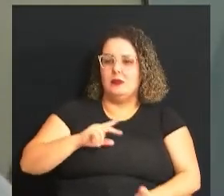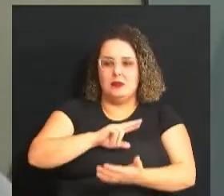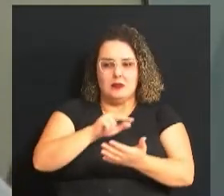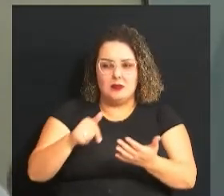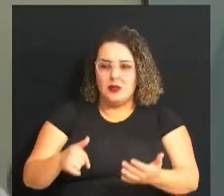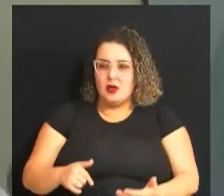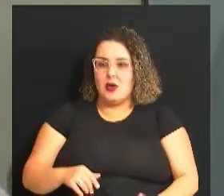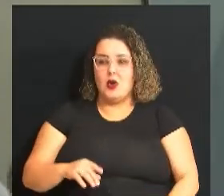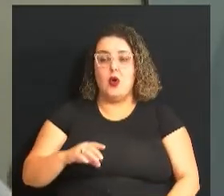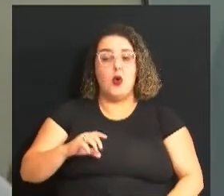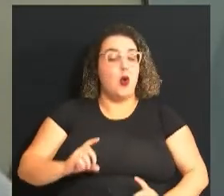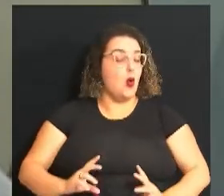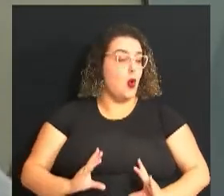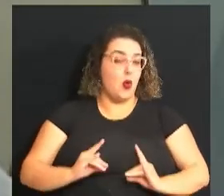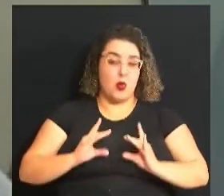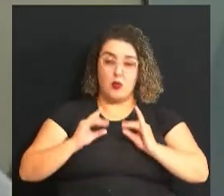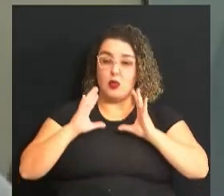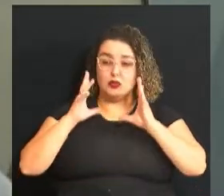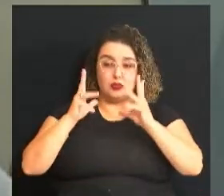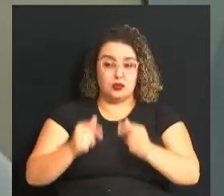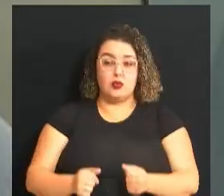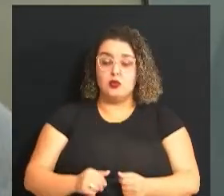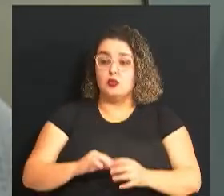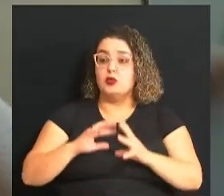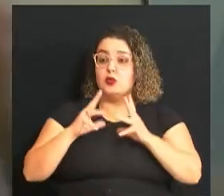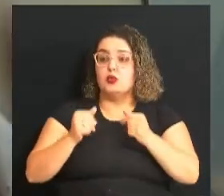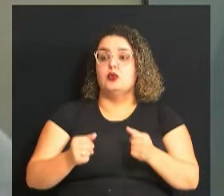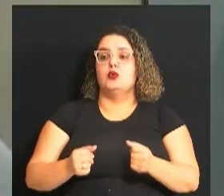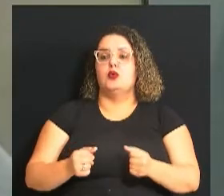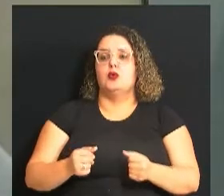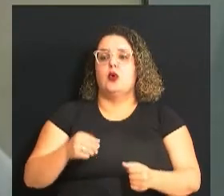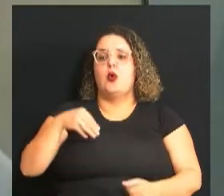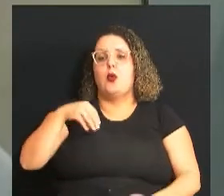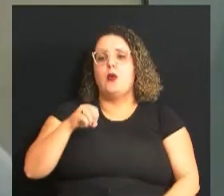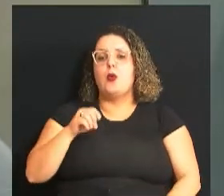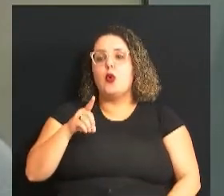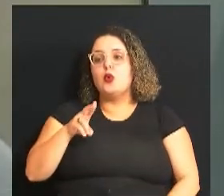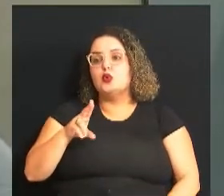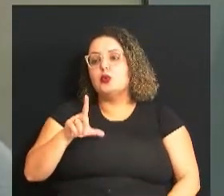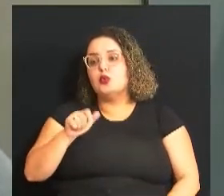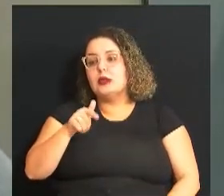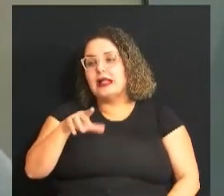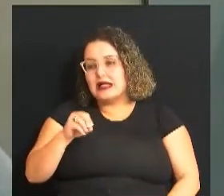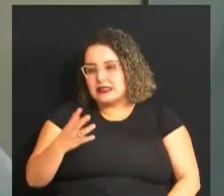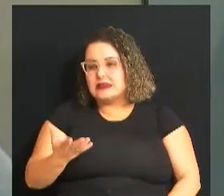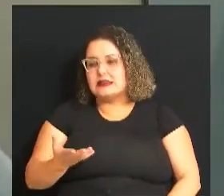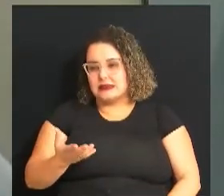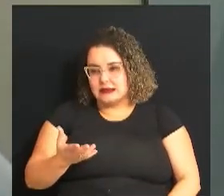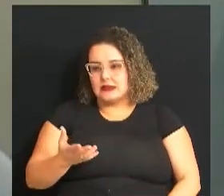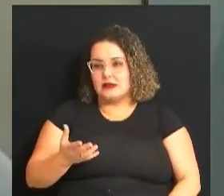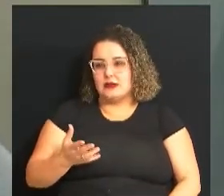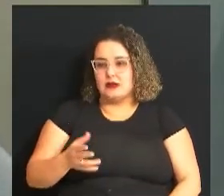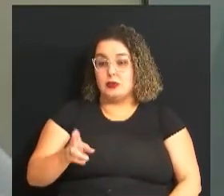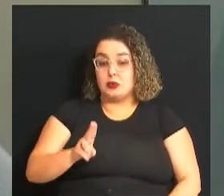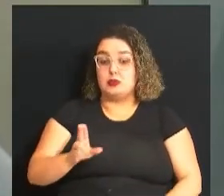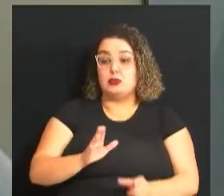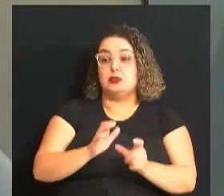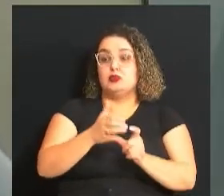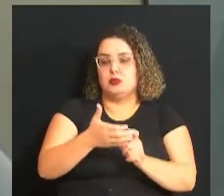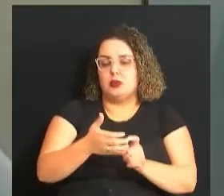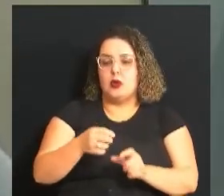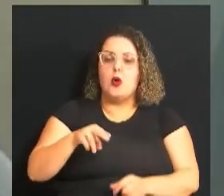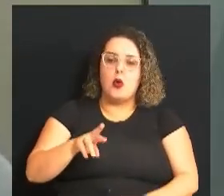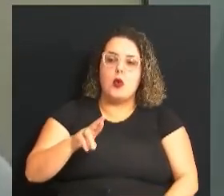hormônios de maneira geral, então todo tipo de modulação, né, que estão usando esse termo, ou